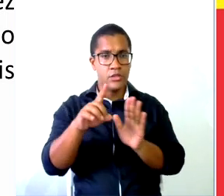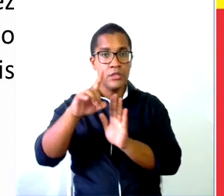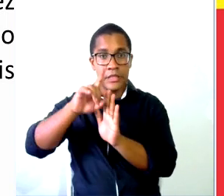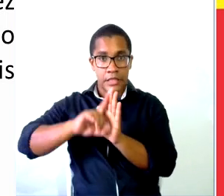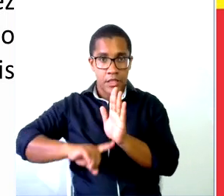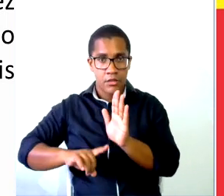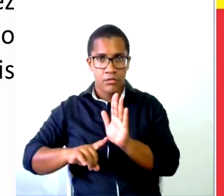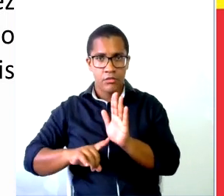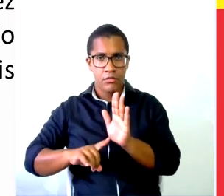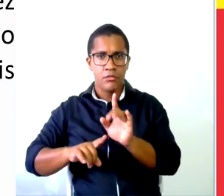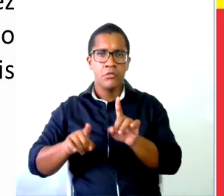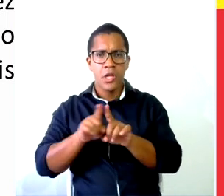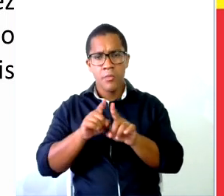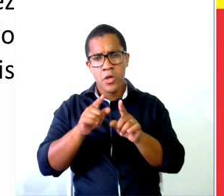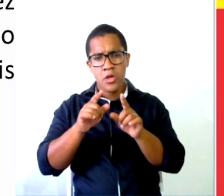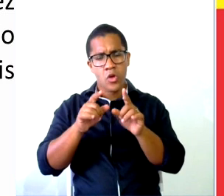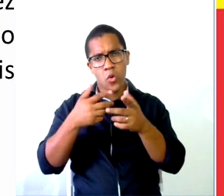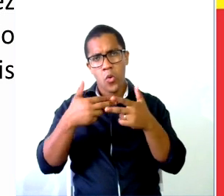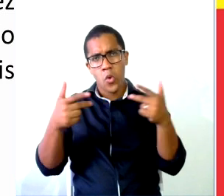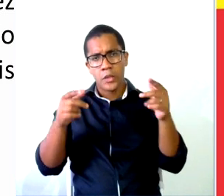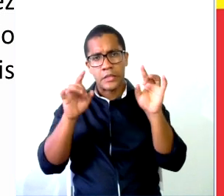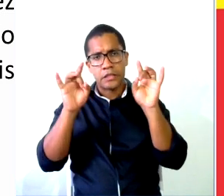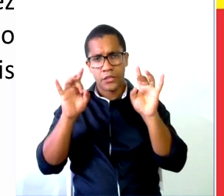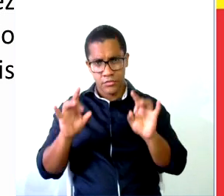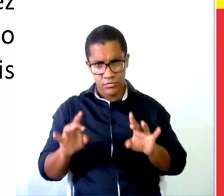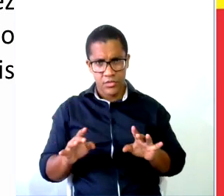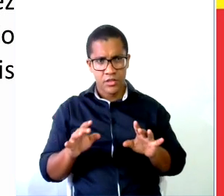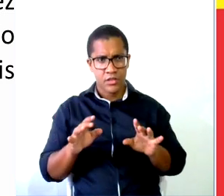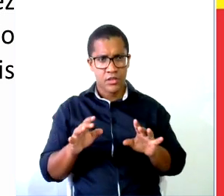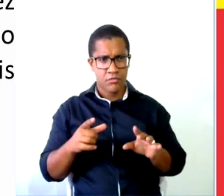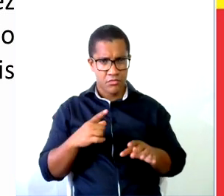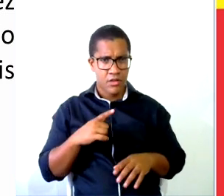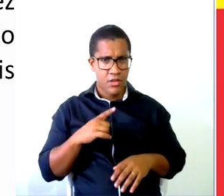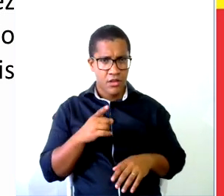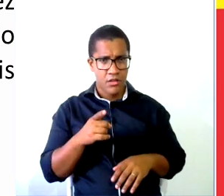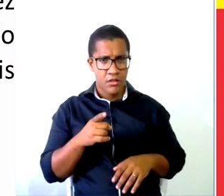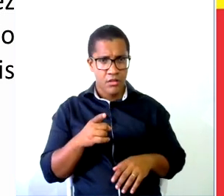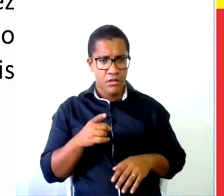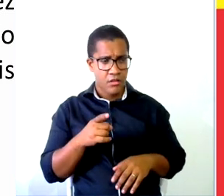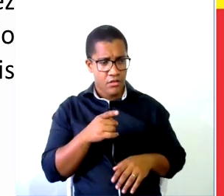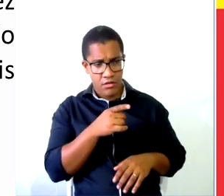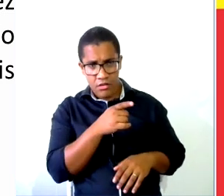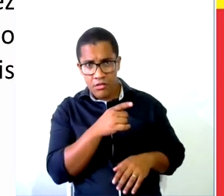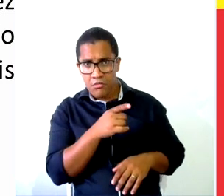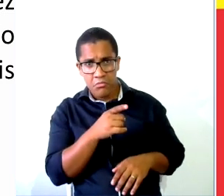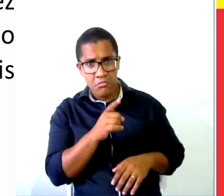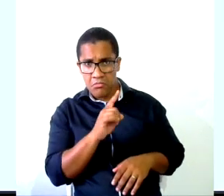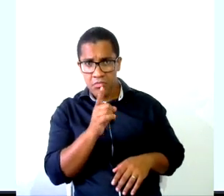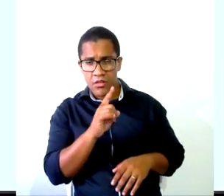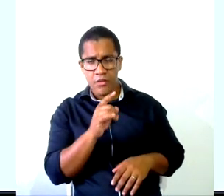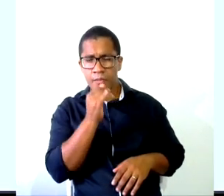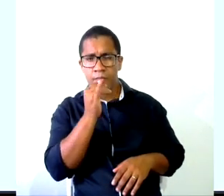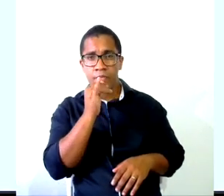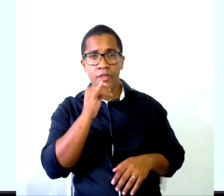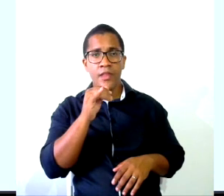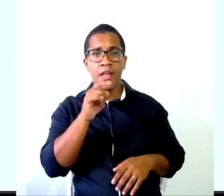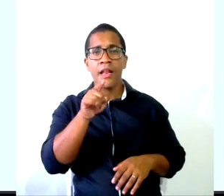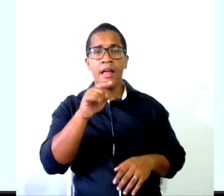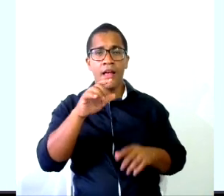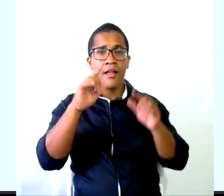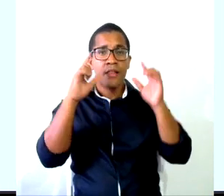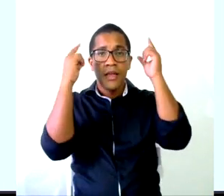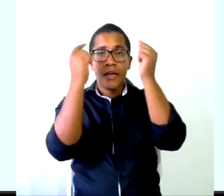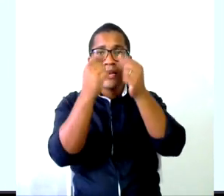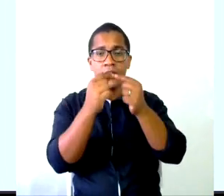pelos direitos e regalias destes últimos. Primeiro, lá na Grécia, quem era cidadão?